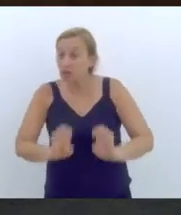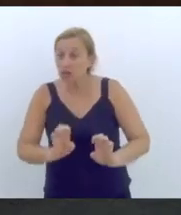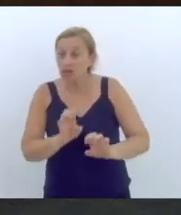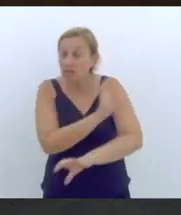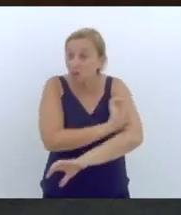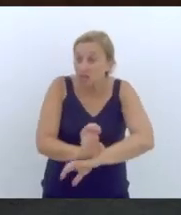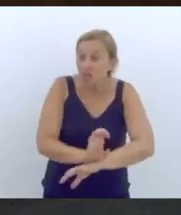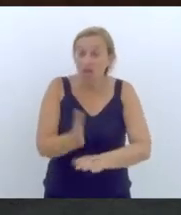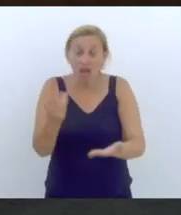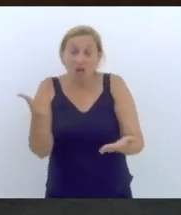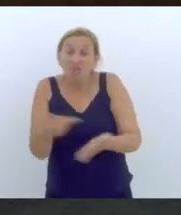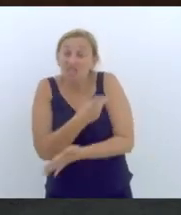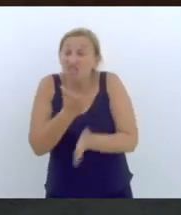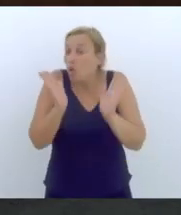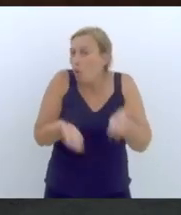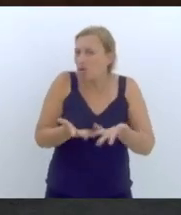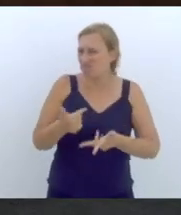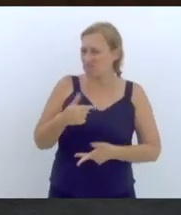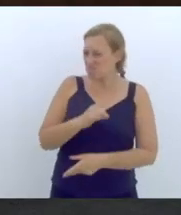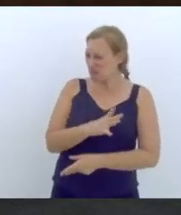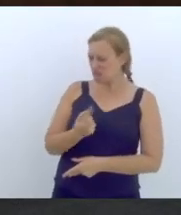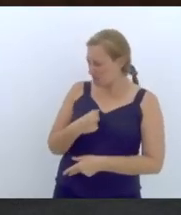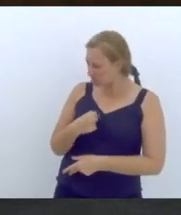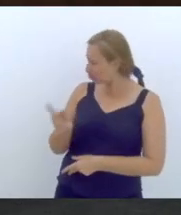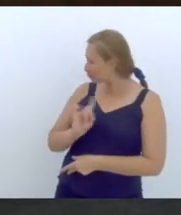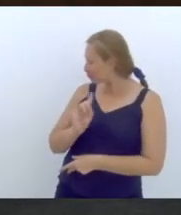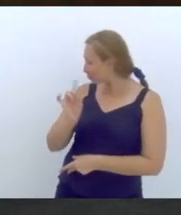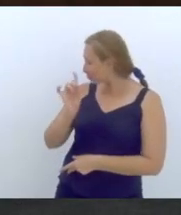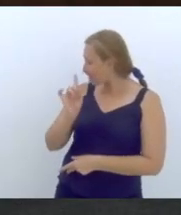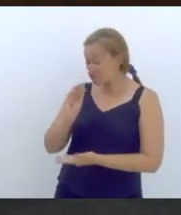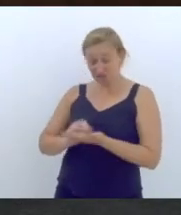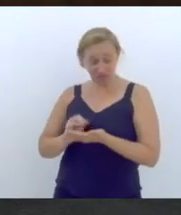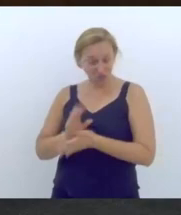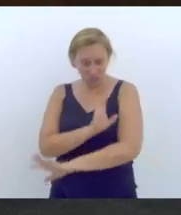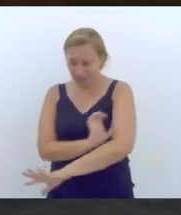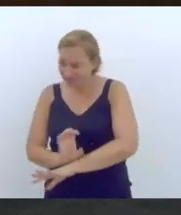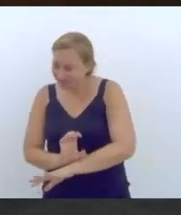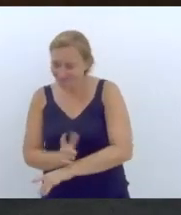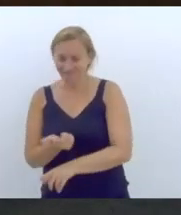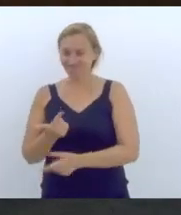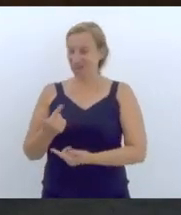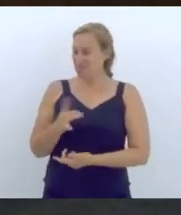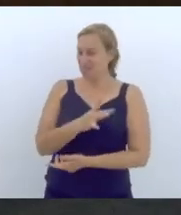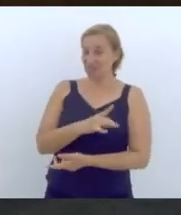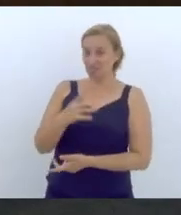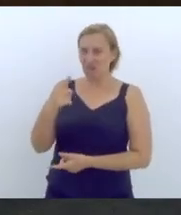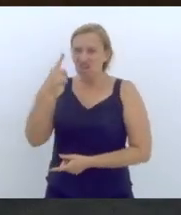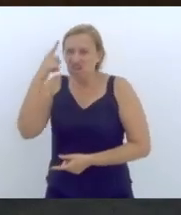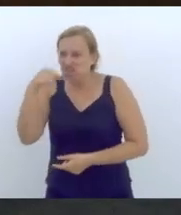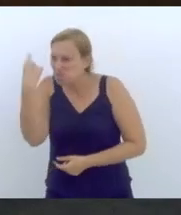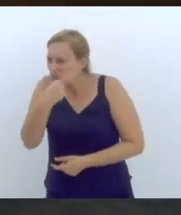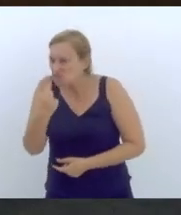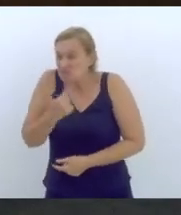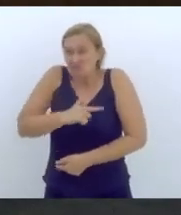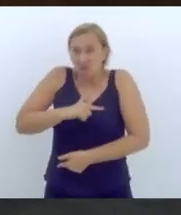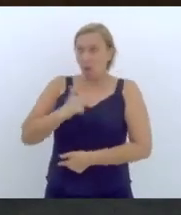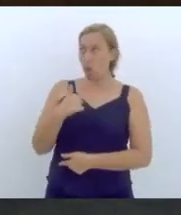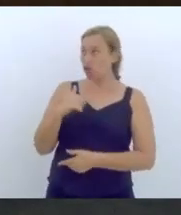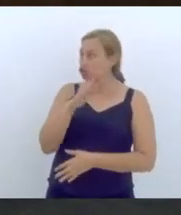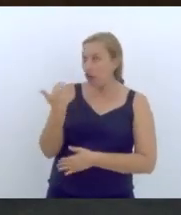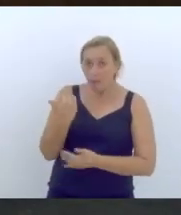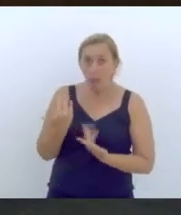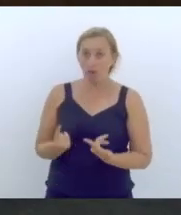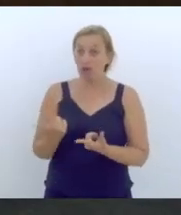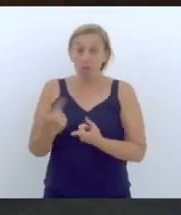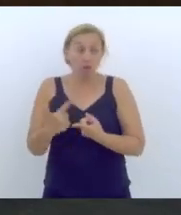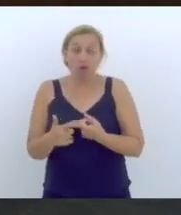hoje, também não me amedronta, não. Não tenho medo de falta de educação, nem de cara feia. Porque se tivesse medo de cara feia, eu já estaria morto, porque o que mais tem